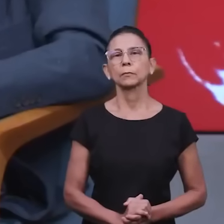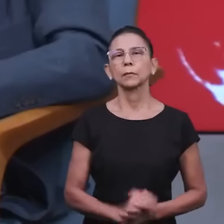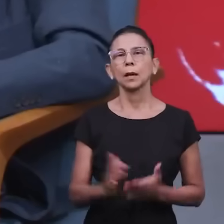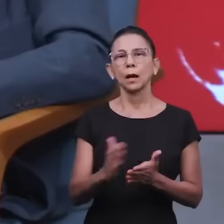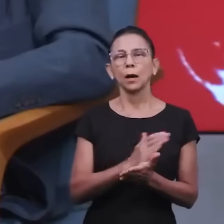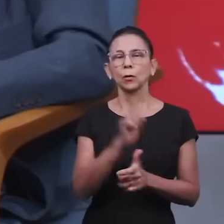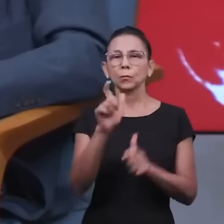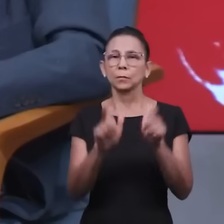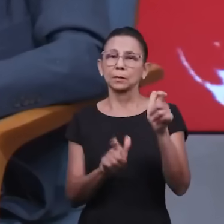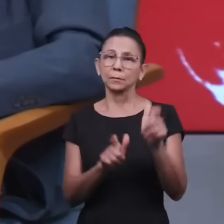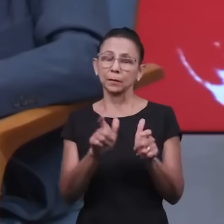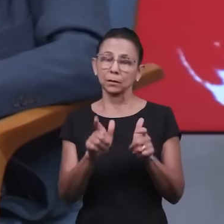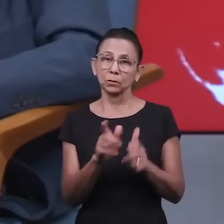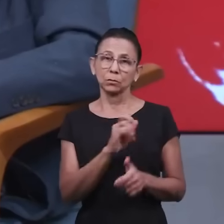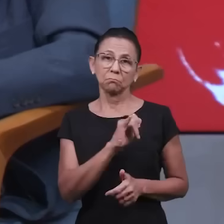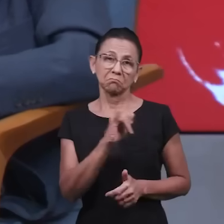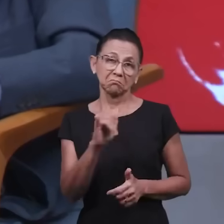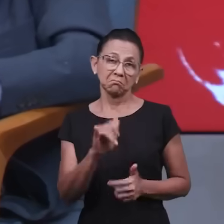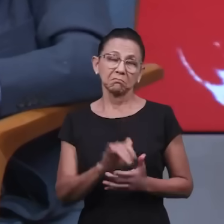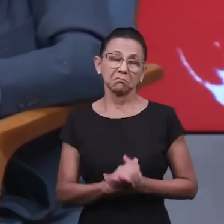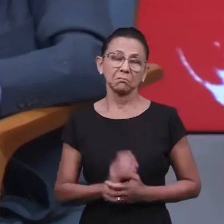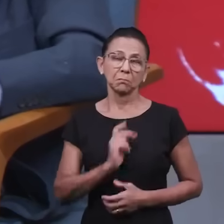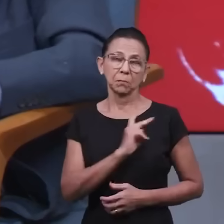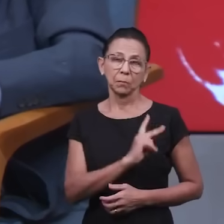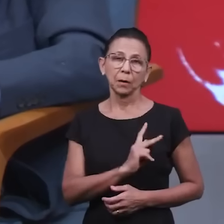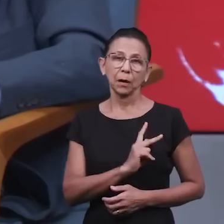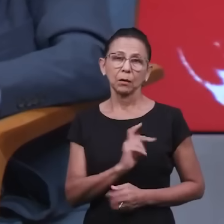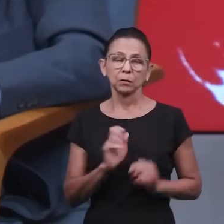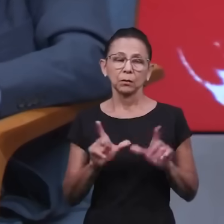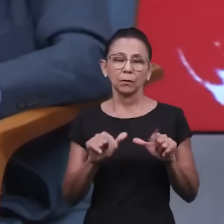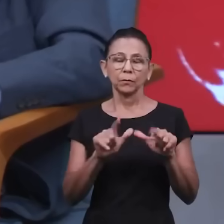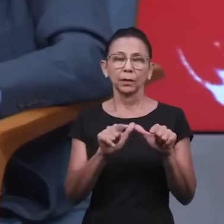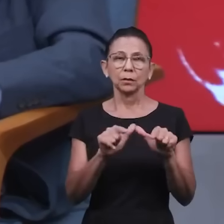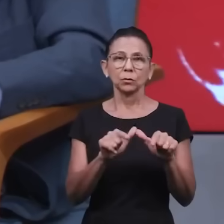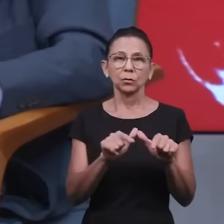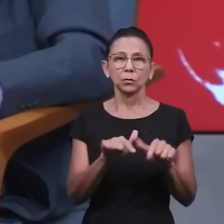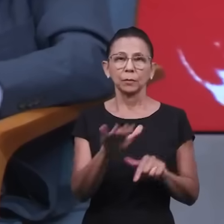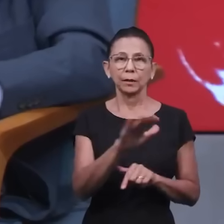foi para Antioquia e algum tempo depois, alguns dizem que talvez